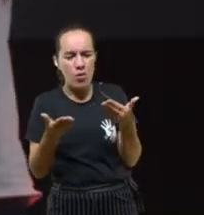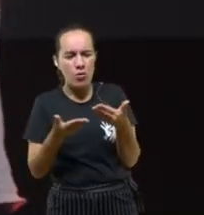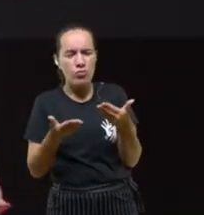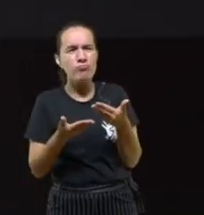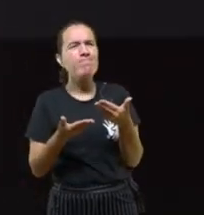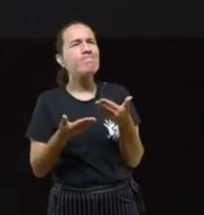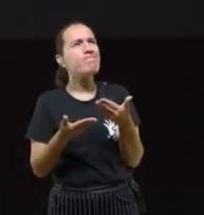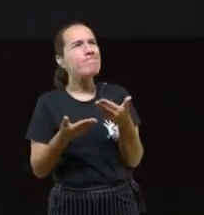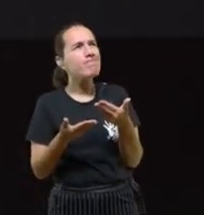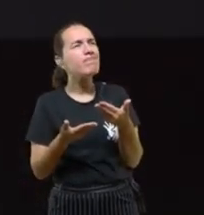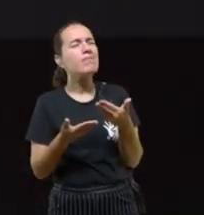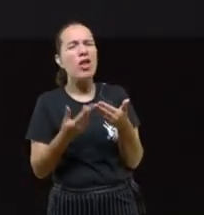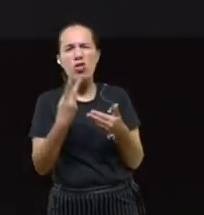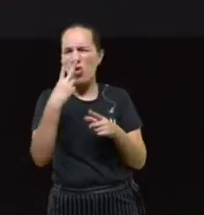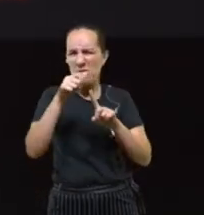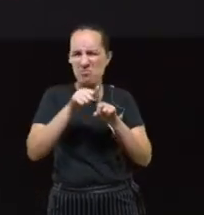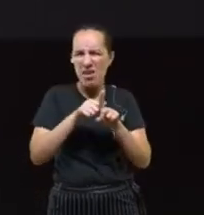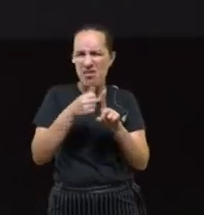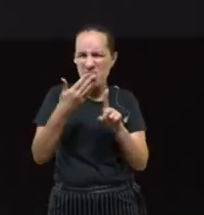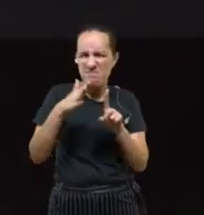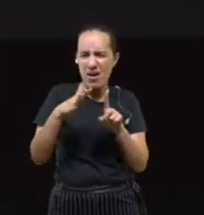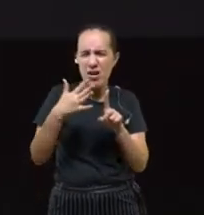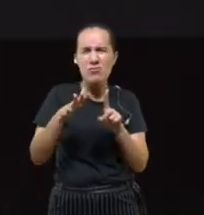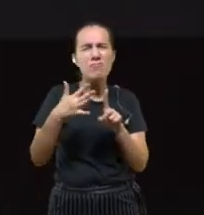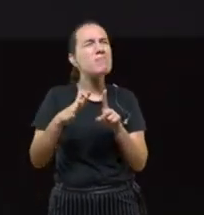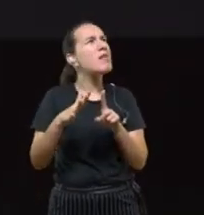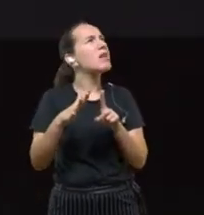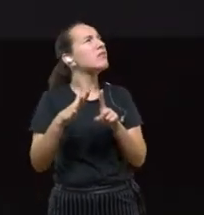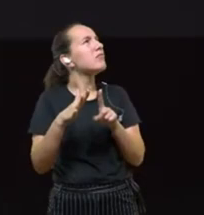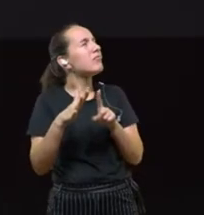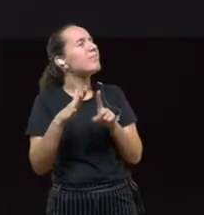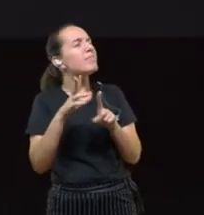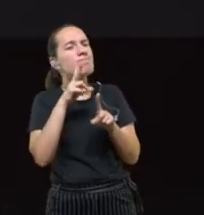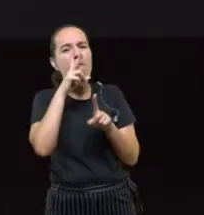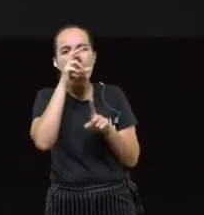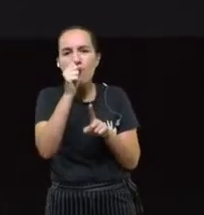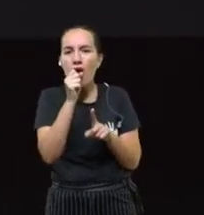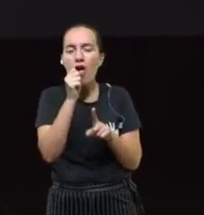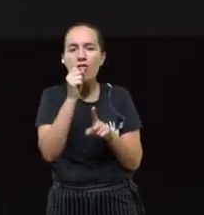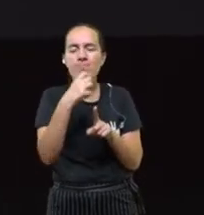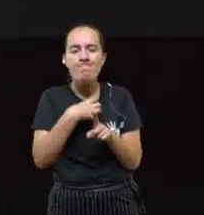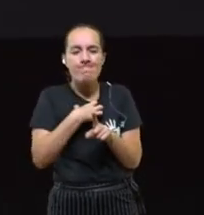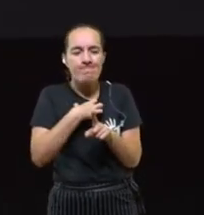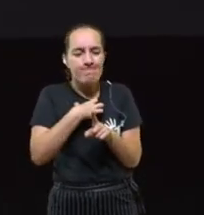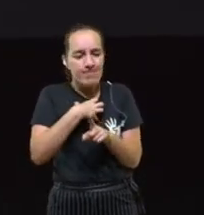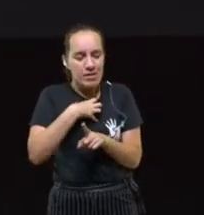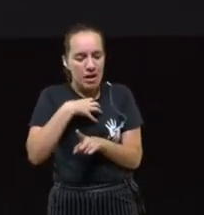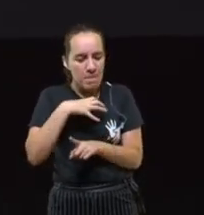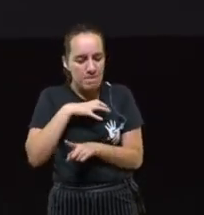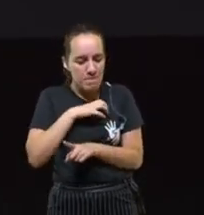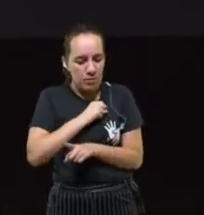isso nos últimos 2 meses. Jesus nos ama.